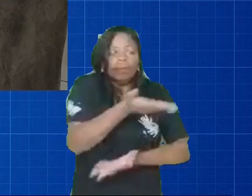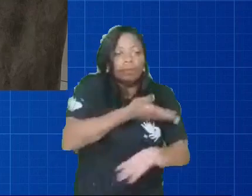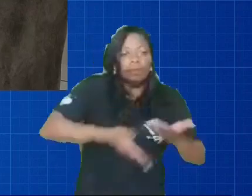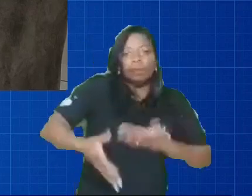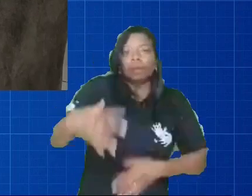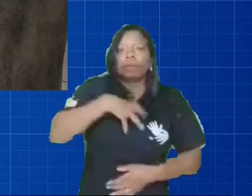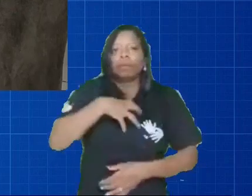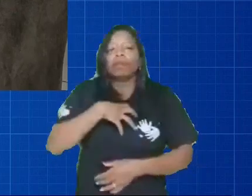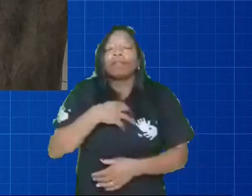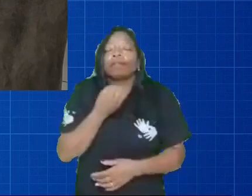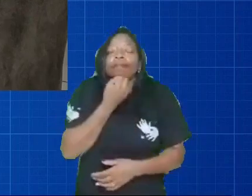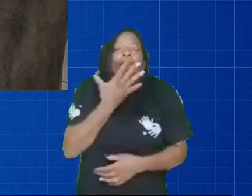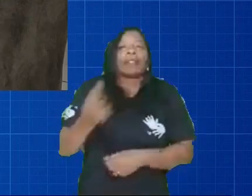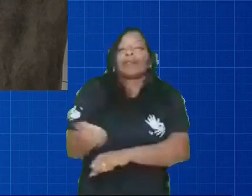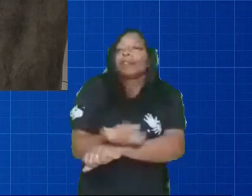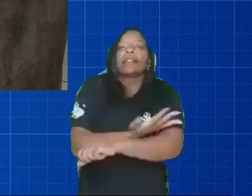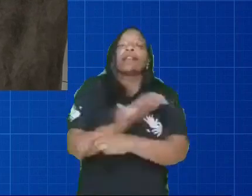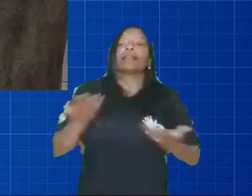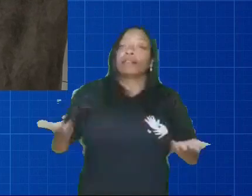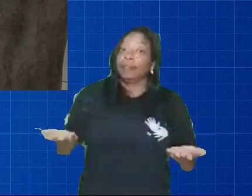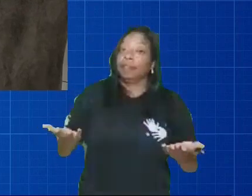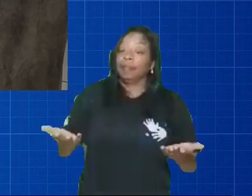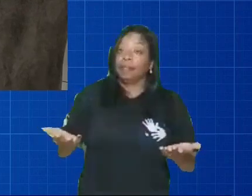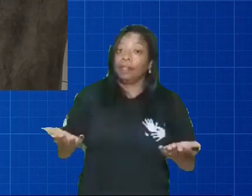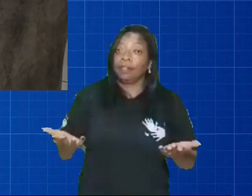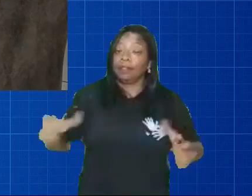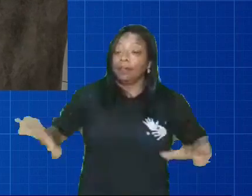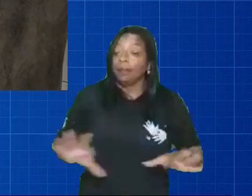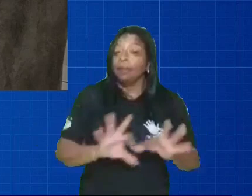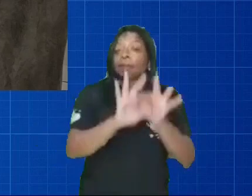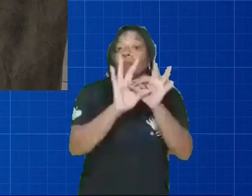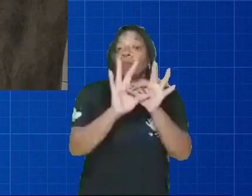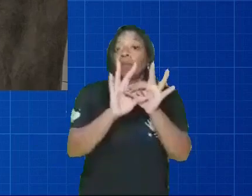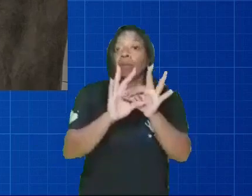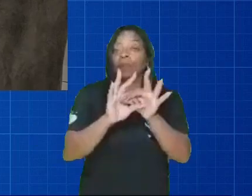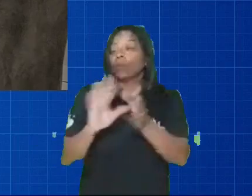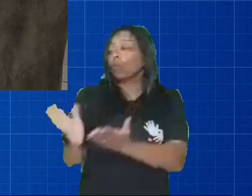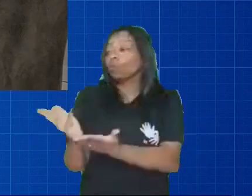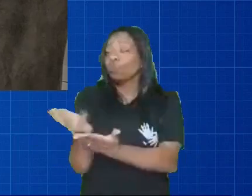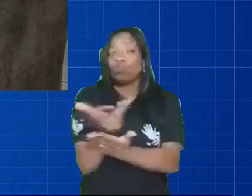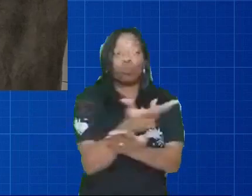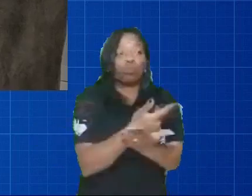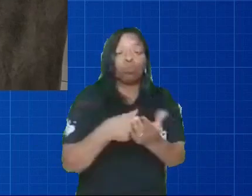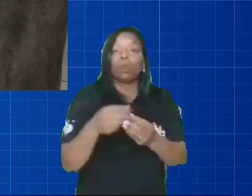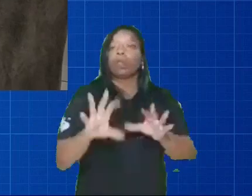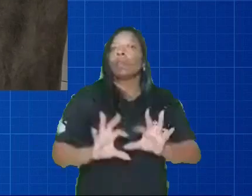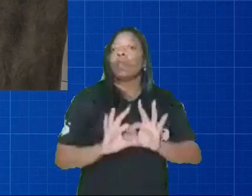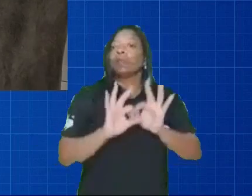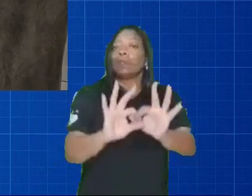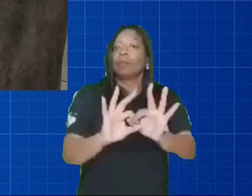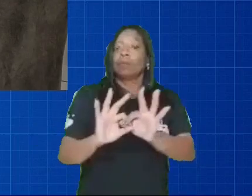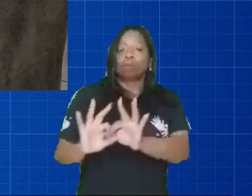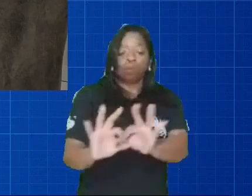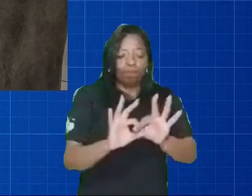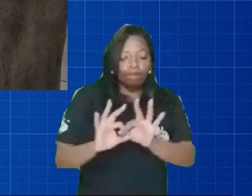né? Então, esses encontros, né, a educação ambiental propicia que você, aos poucos e também